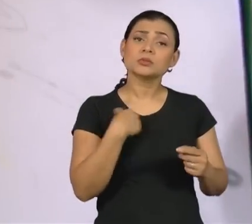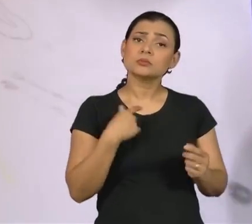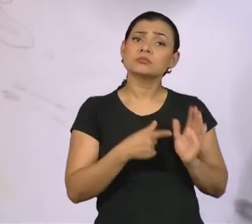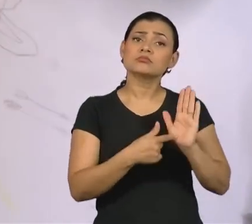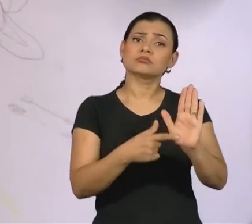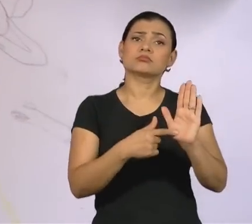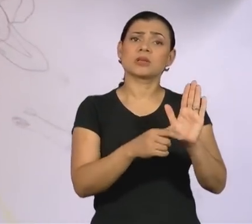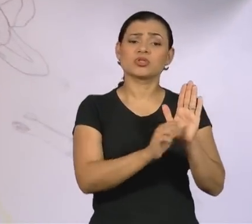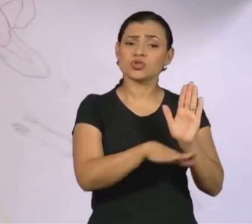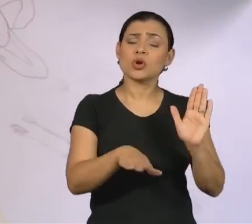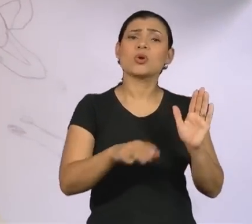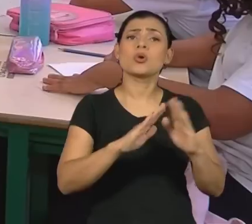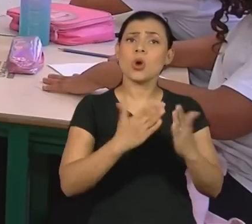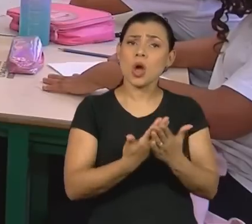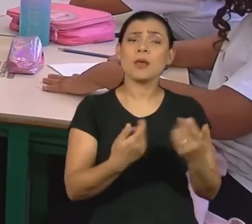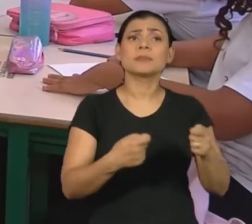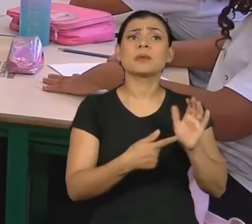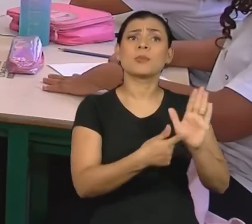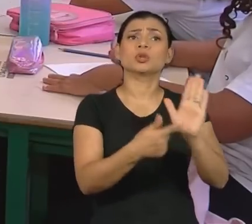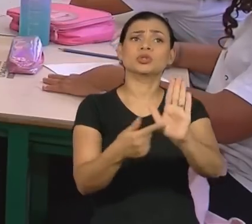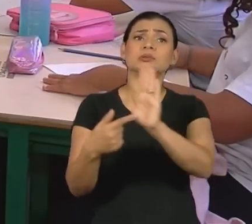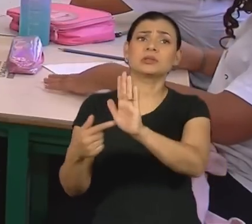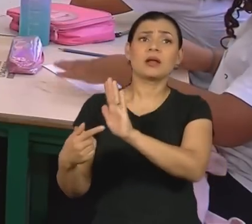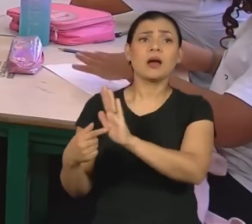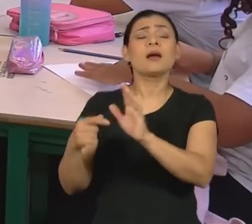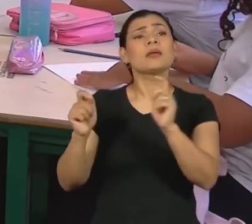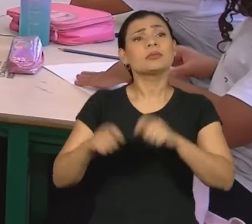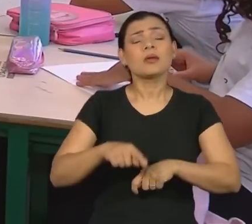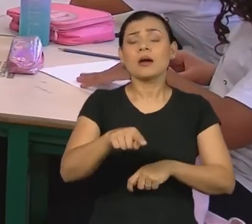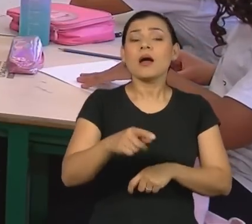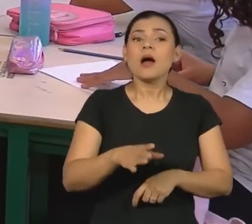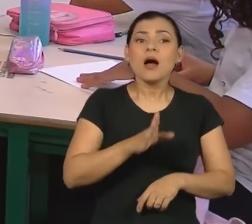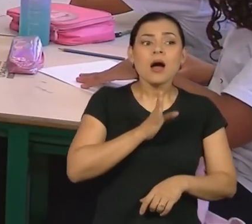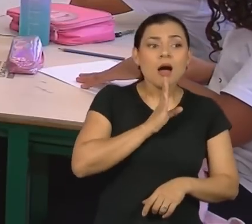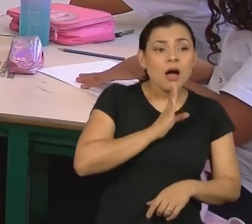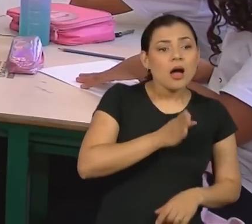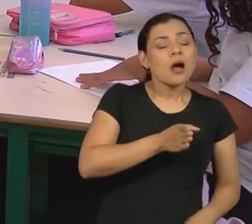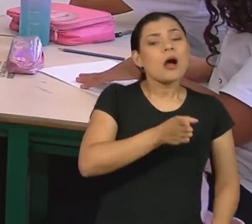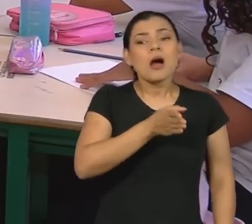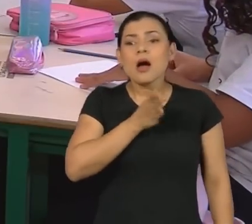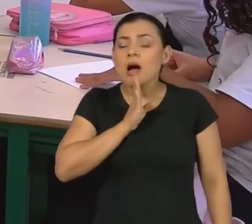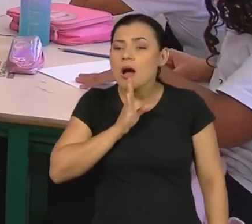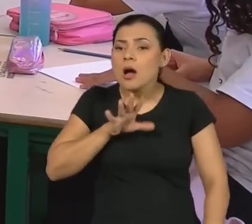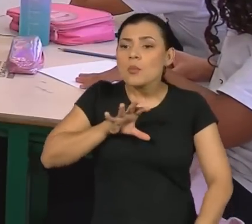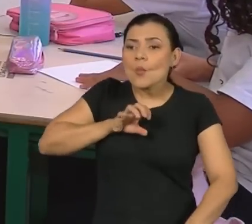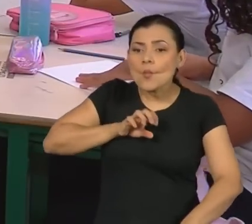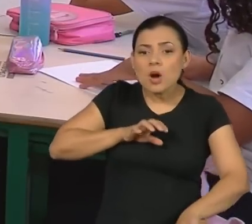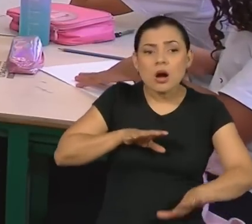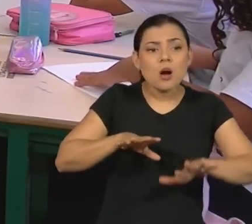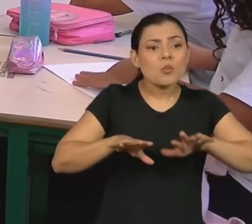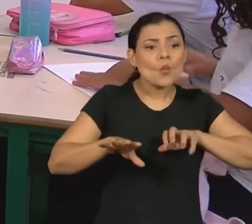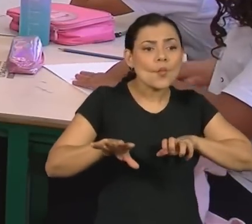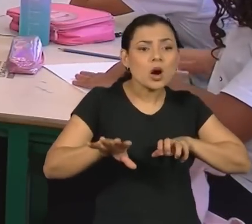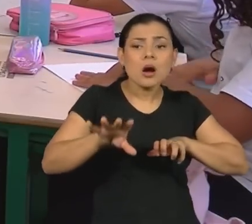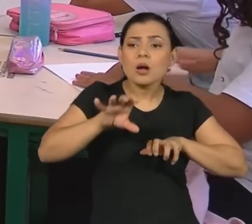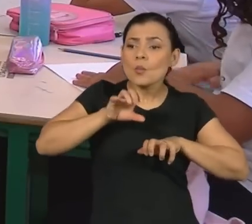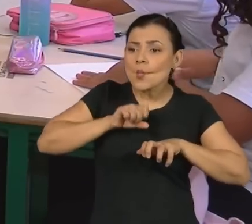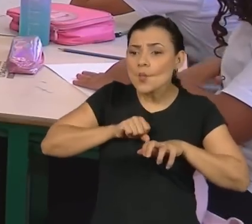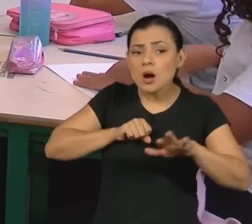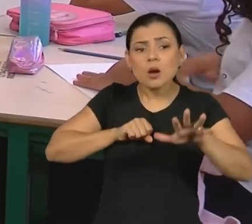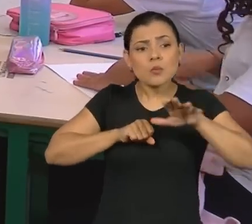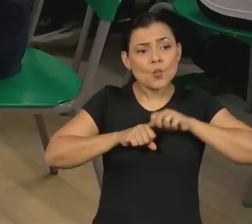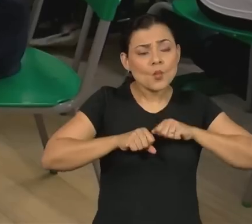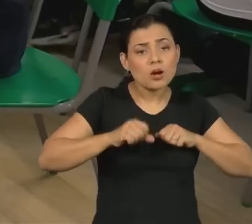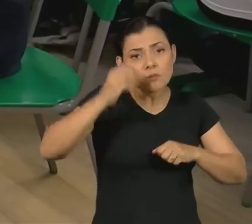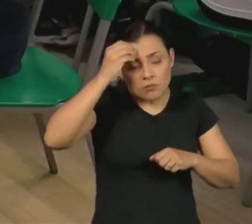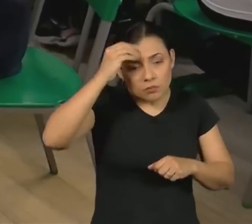mostrar mesmo e permitir o acesso à cultura. E mostrar que também na cultura existem as